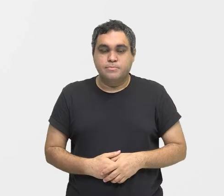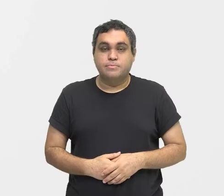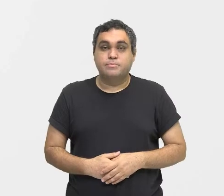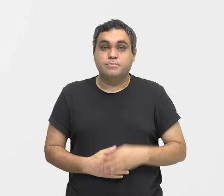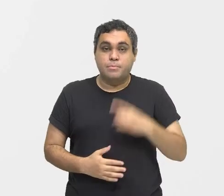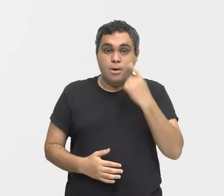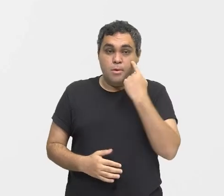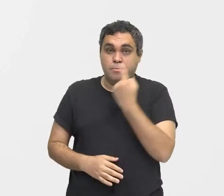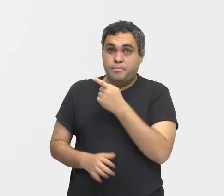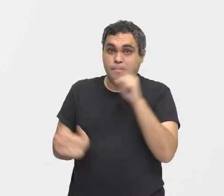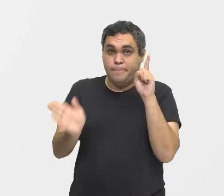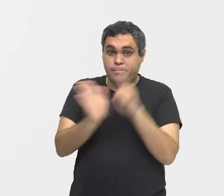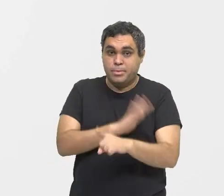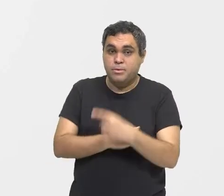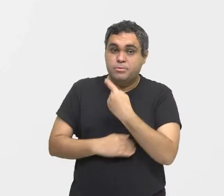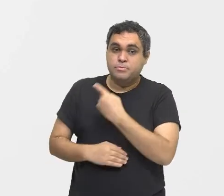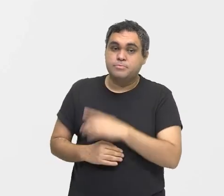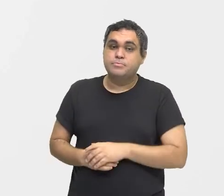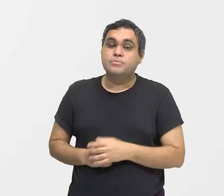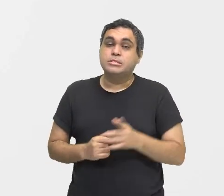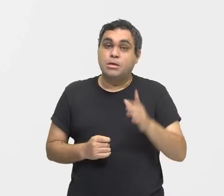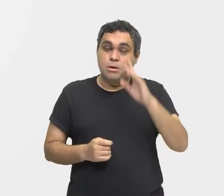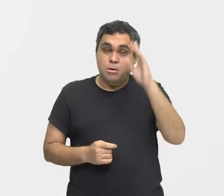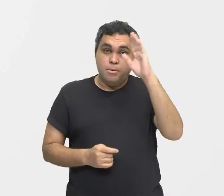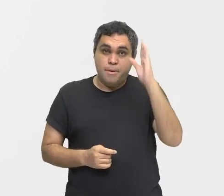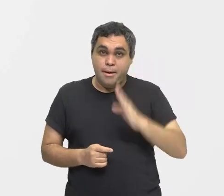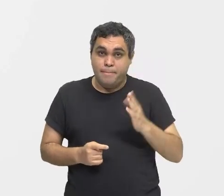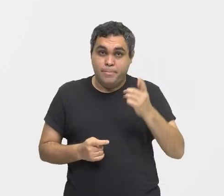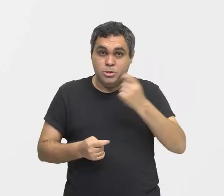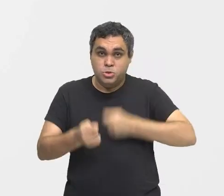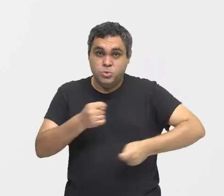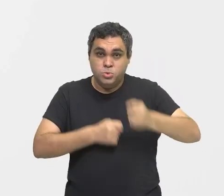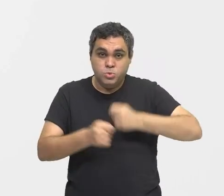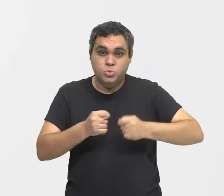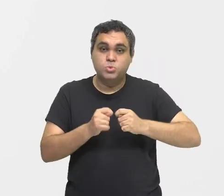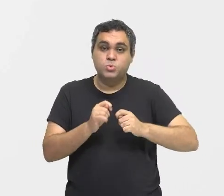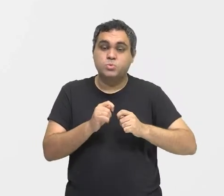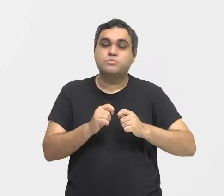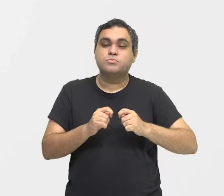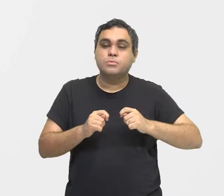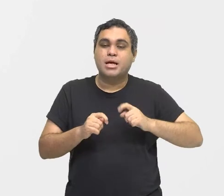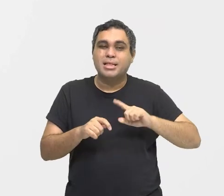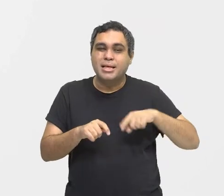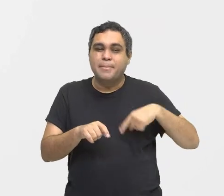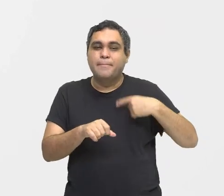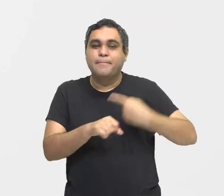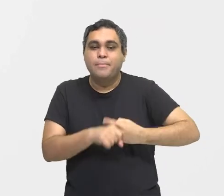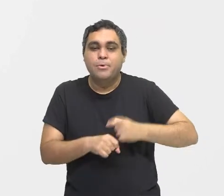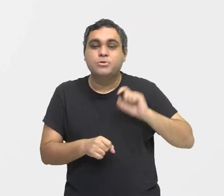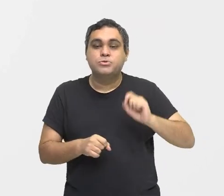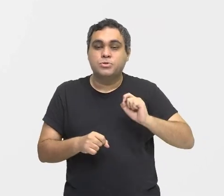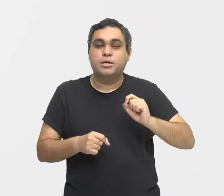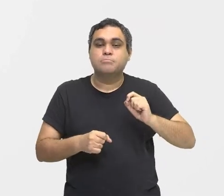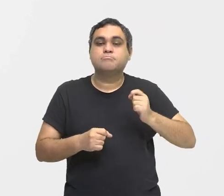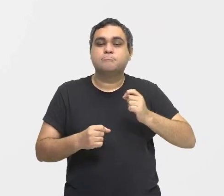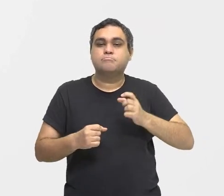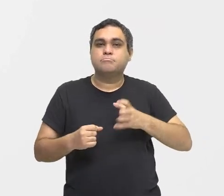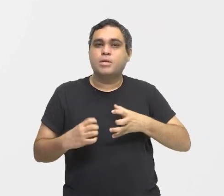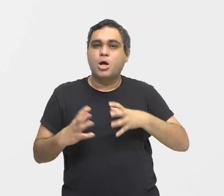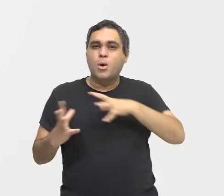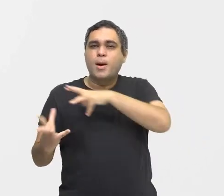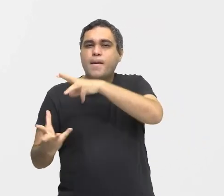Olha só, na primeira questão, a economia brasileira, após a maior integração do país no processo